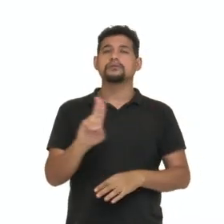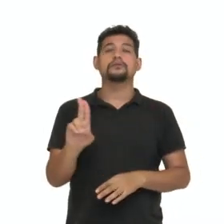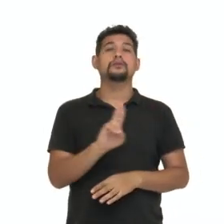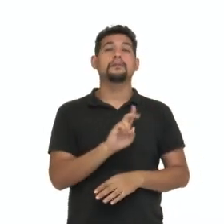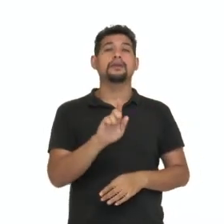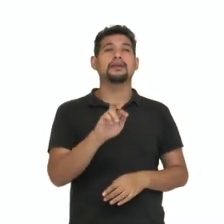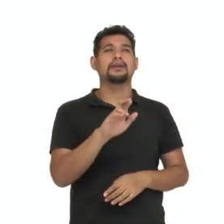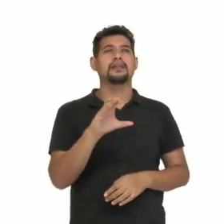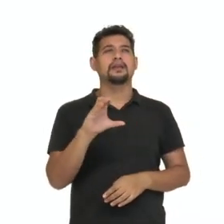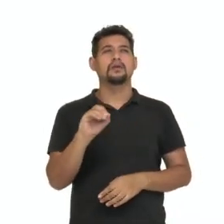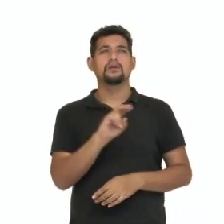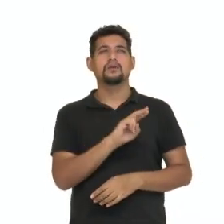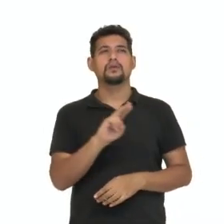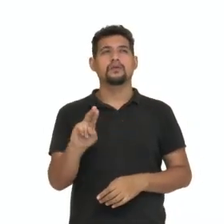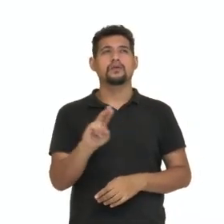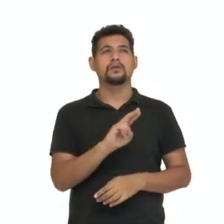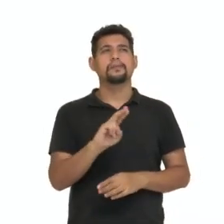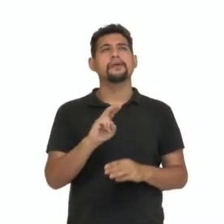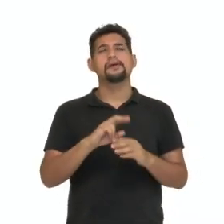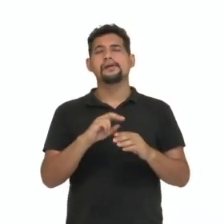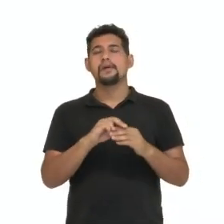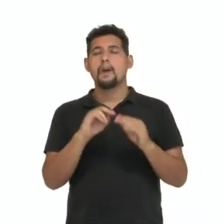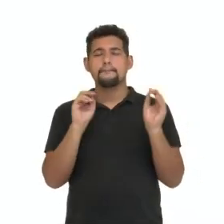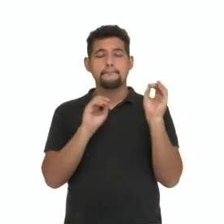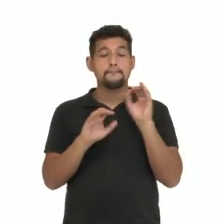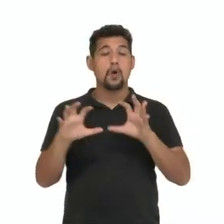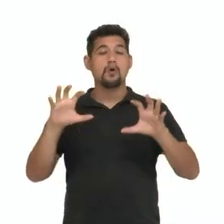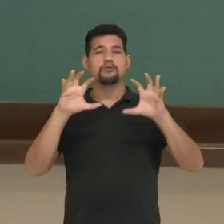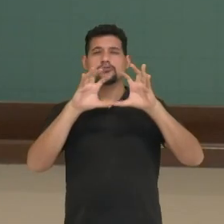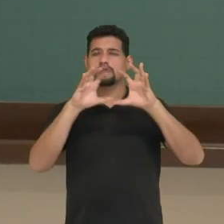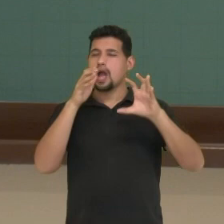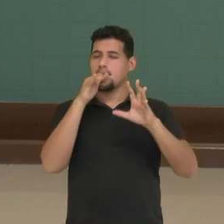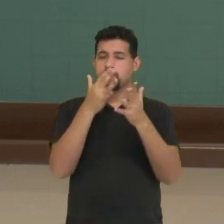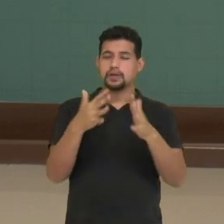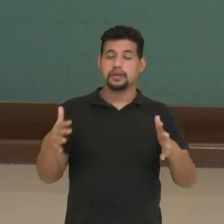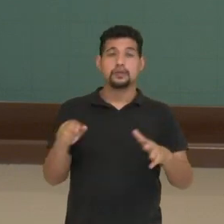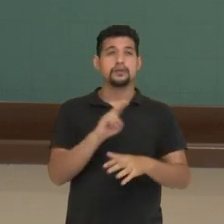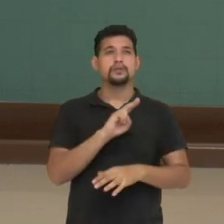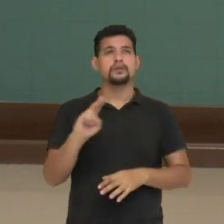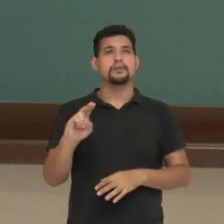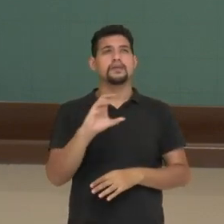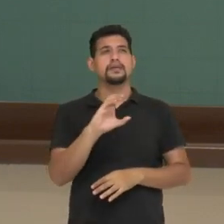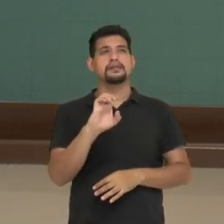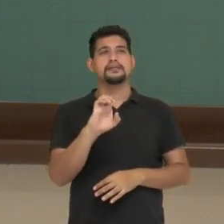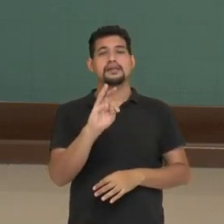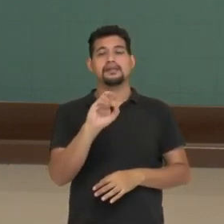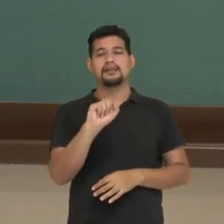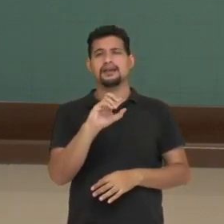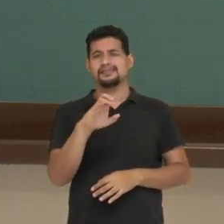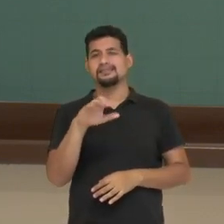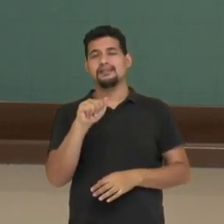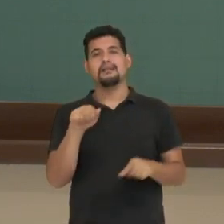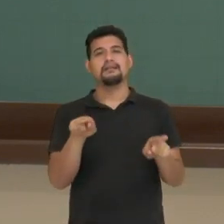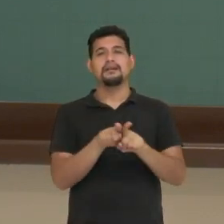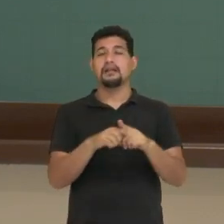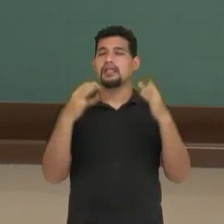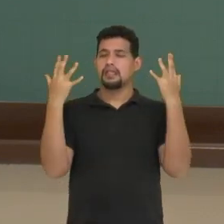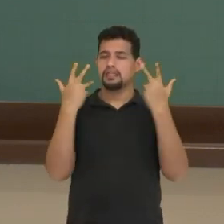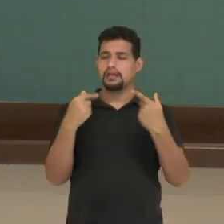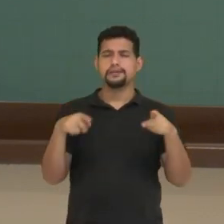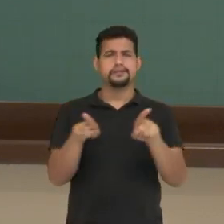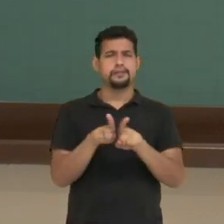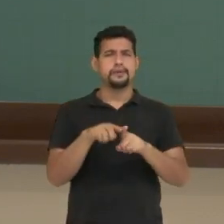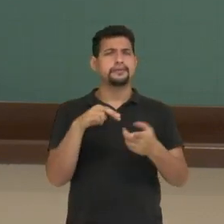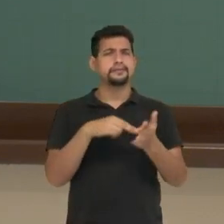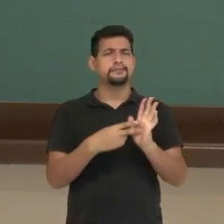grego ketos, que significa monstro marinho, tá? Por isso o nome cetáceo. São mamíferos que, né,